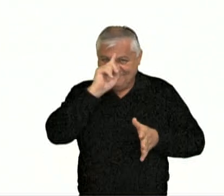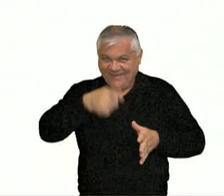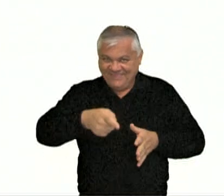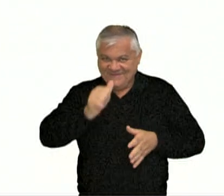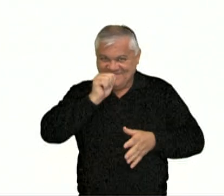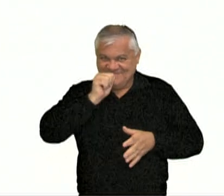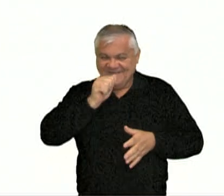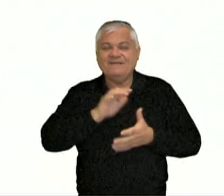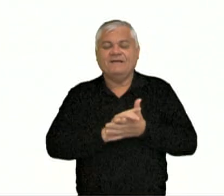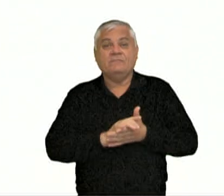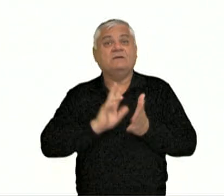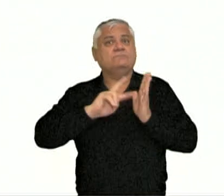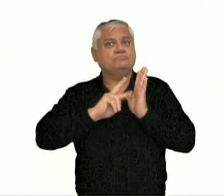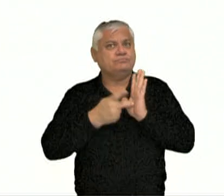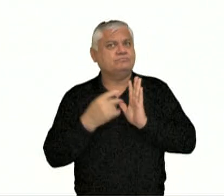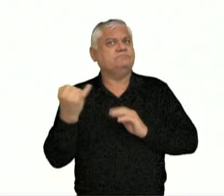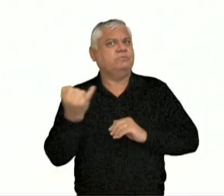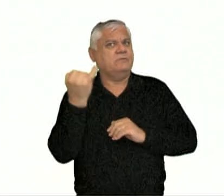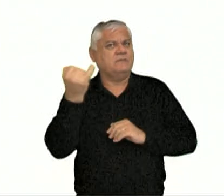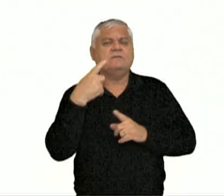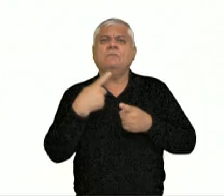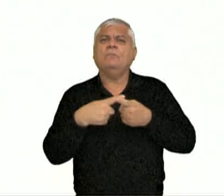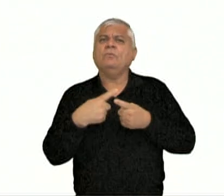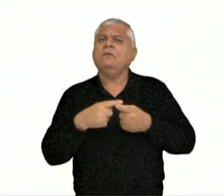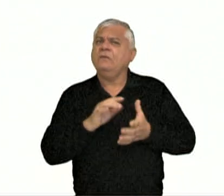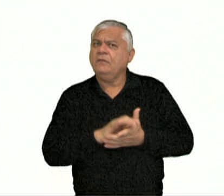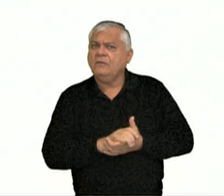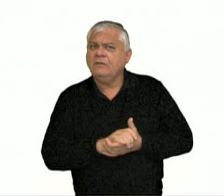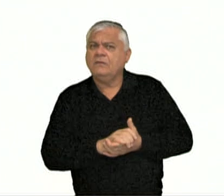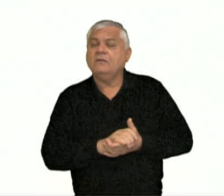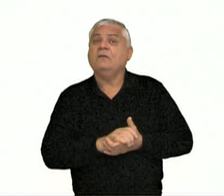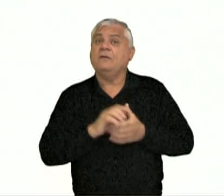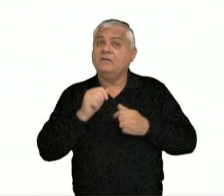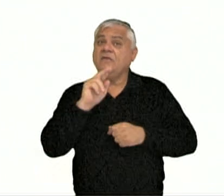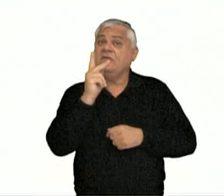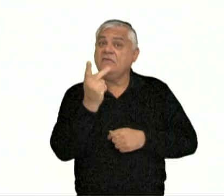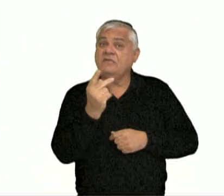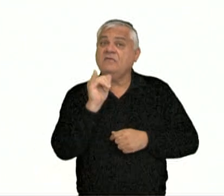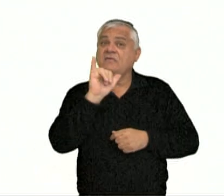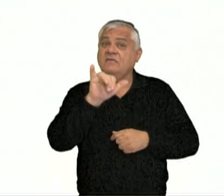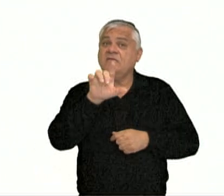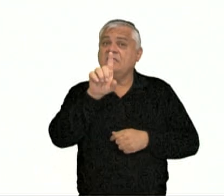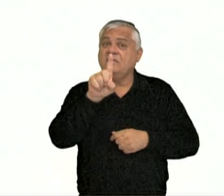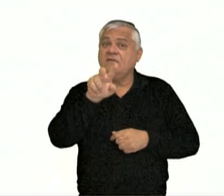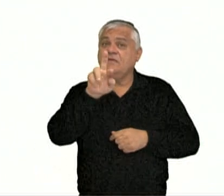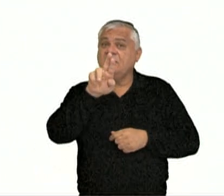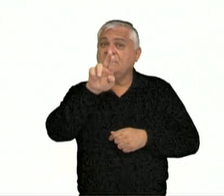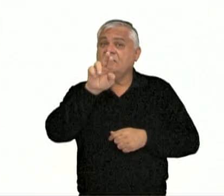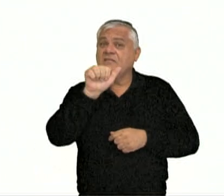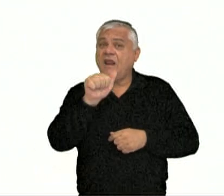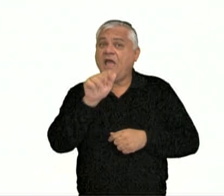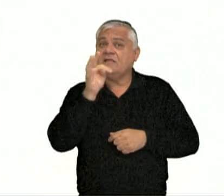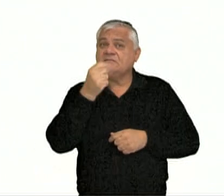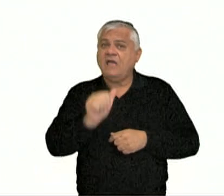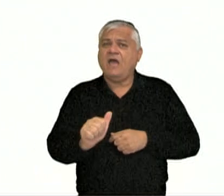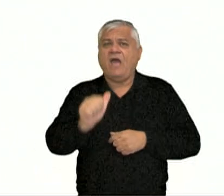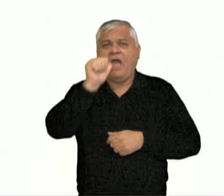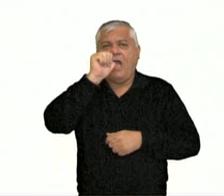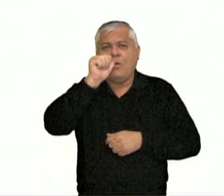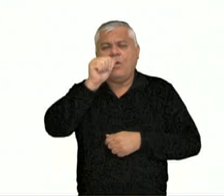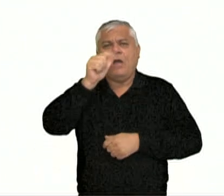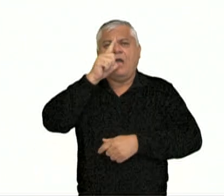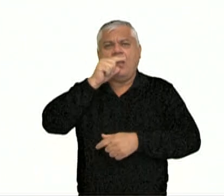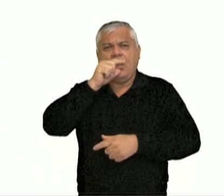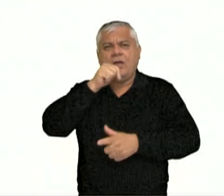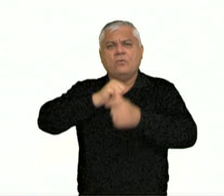muito significativa. E por que é tão importante se hidratar, principalmente no verão? Isso acontece porque está